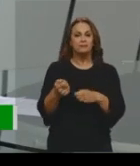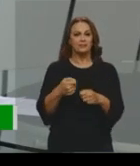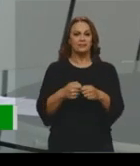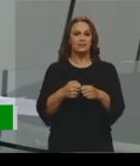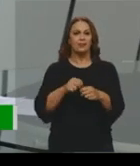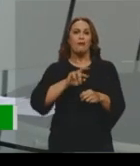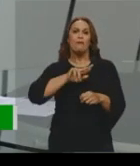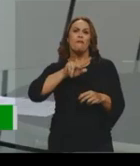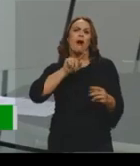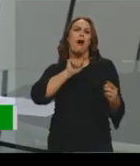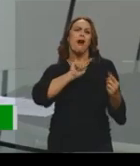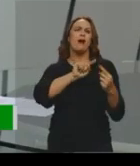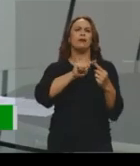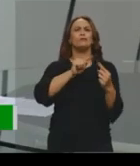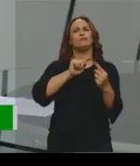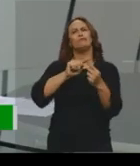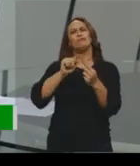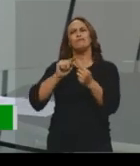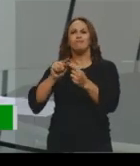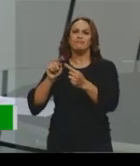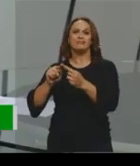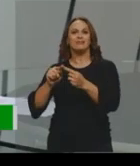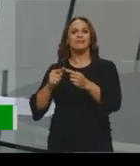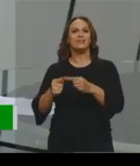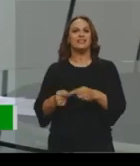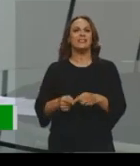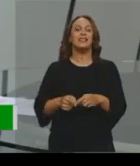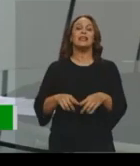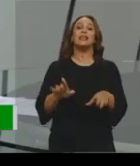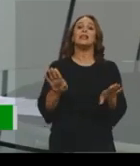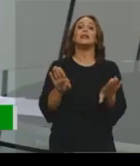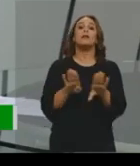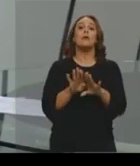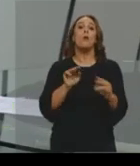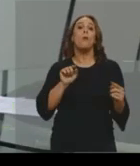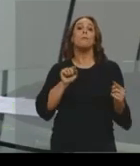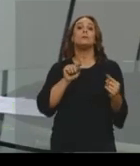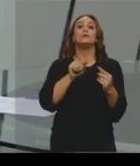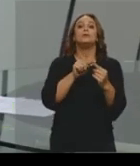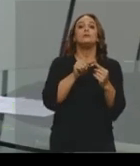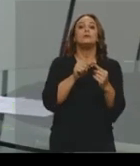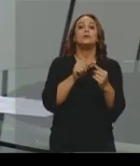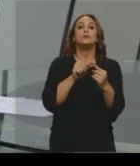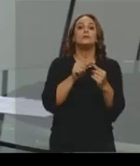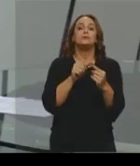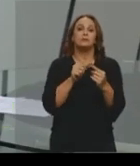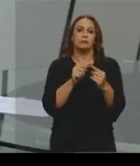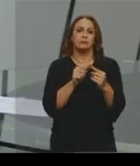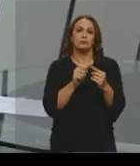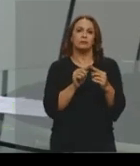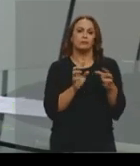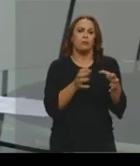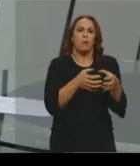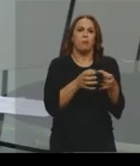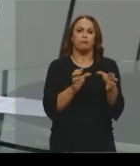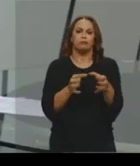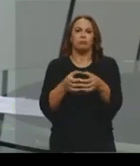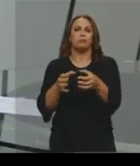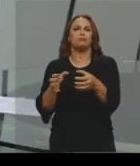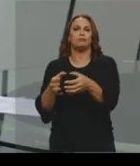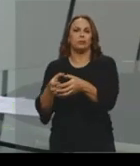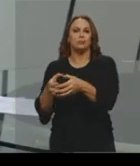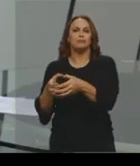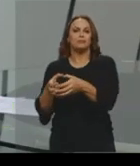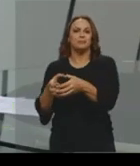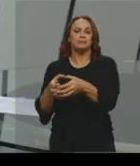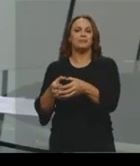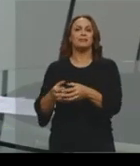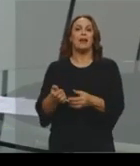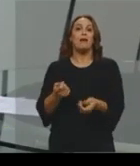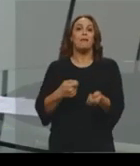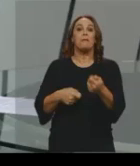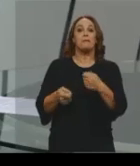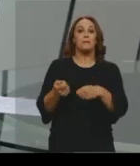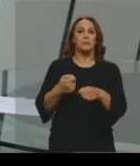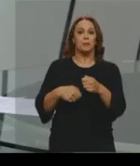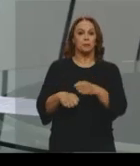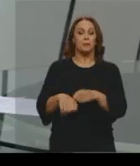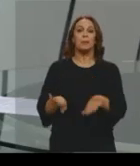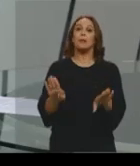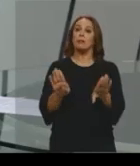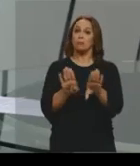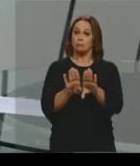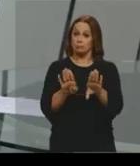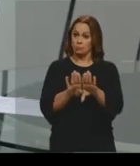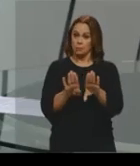os objetivos para que se constituam esses variados blocos econômicos, né? E juntamente com as